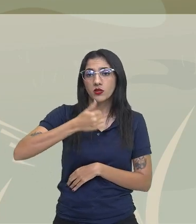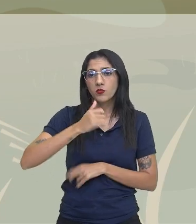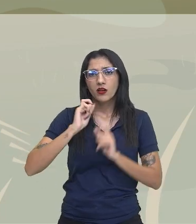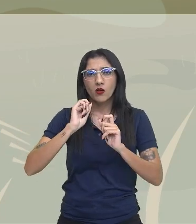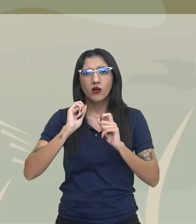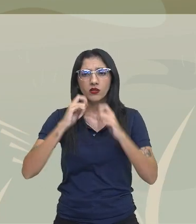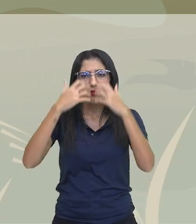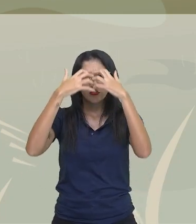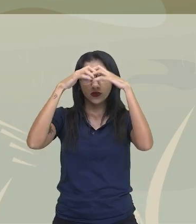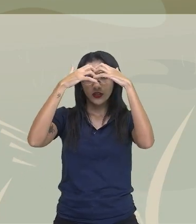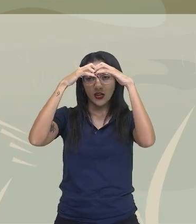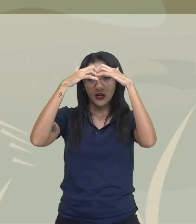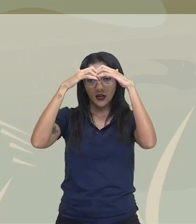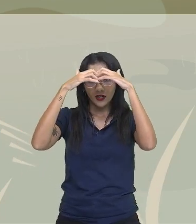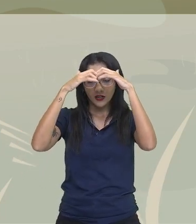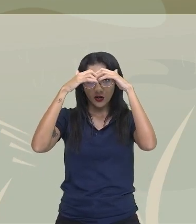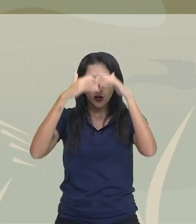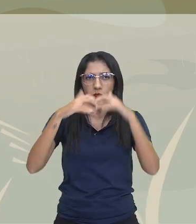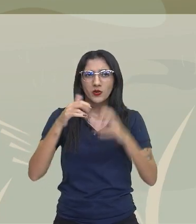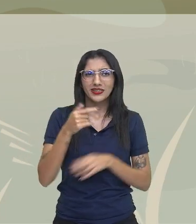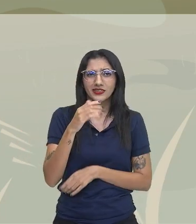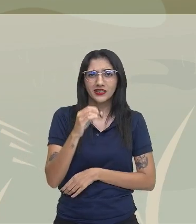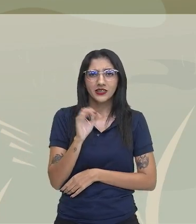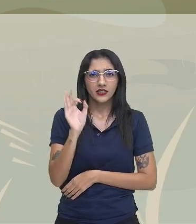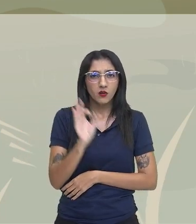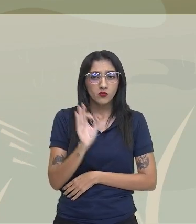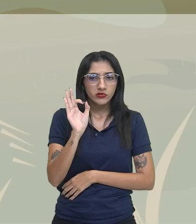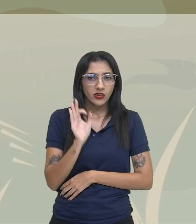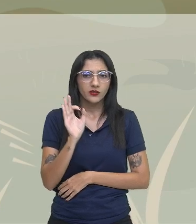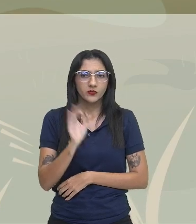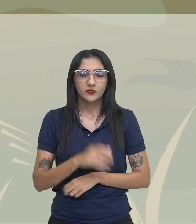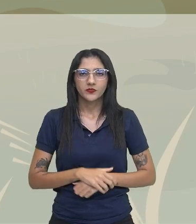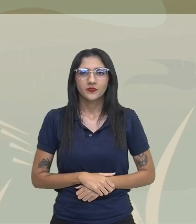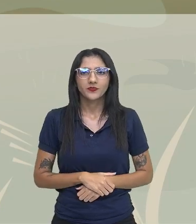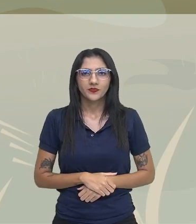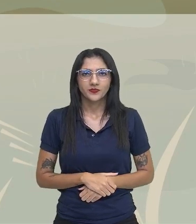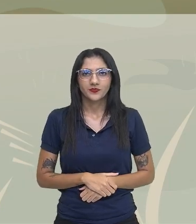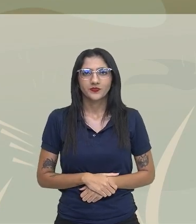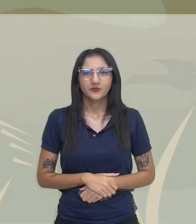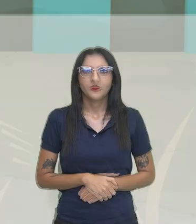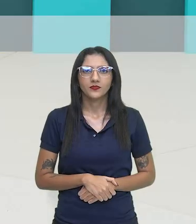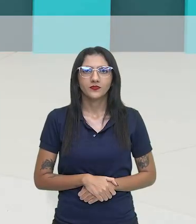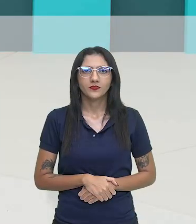grande, equivalente a 70% do nosso tamanho atual.